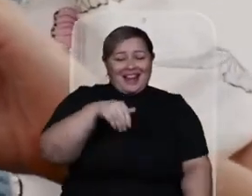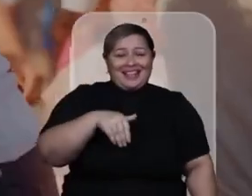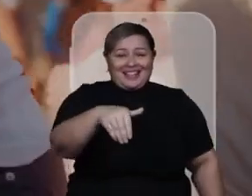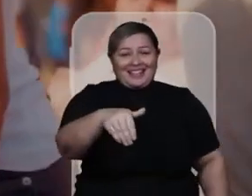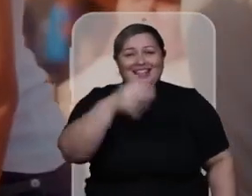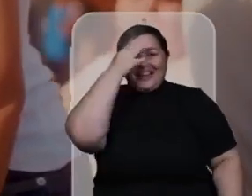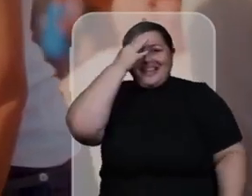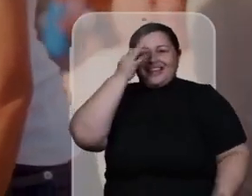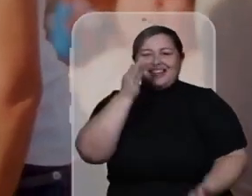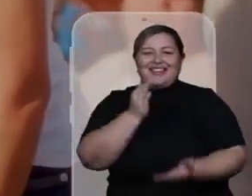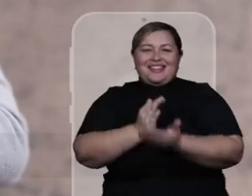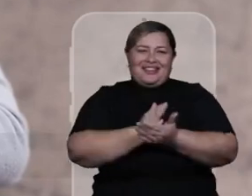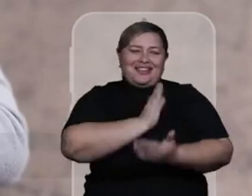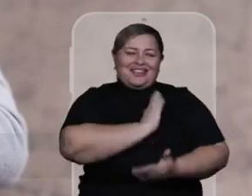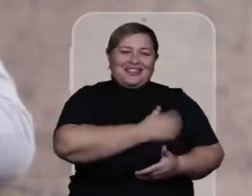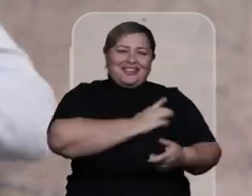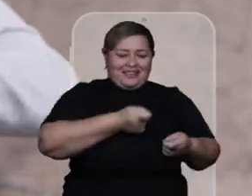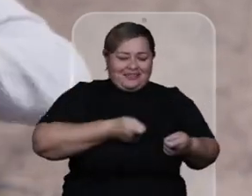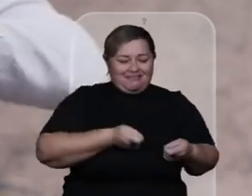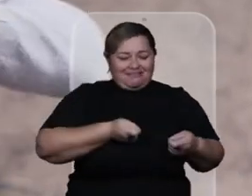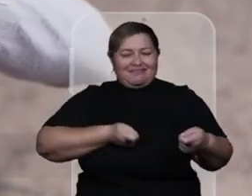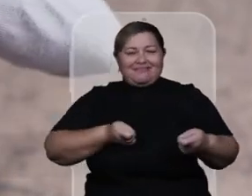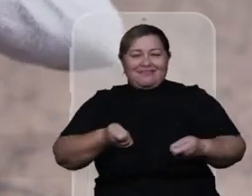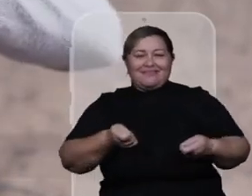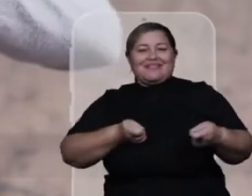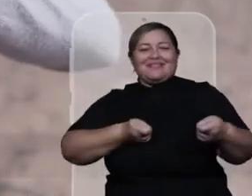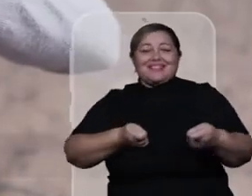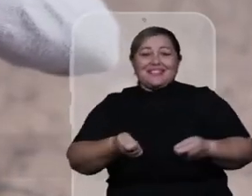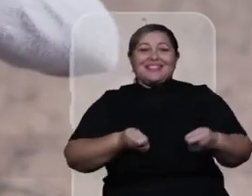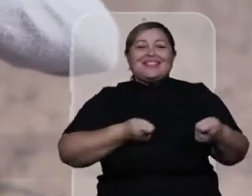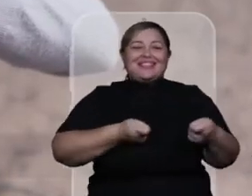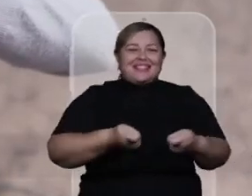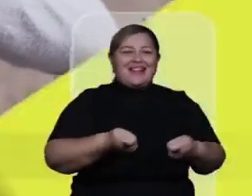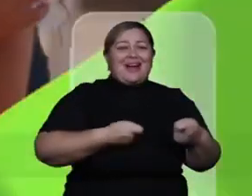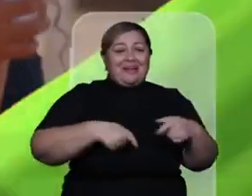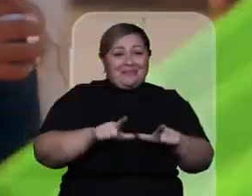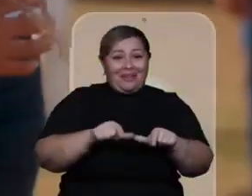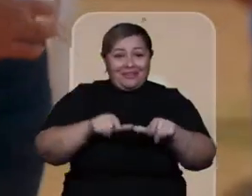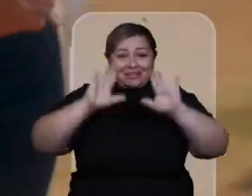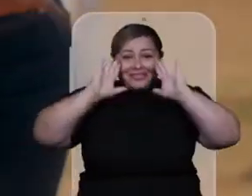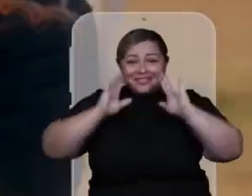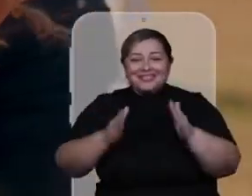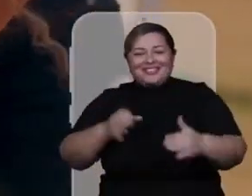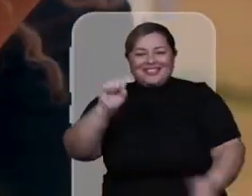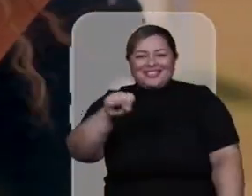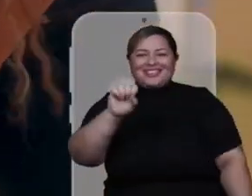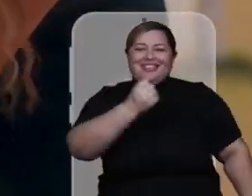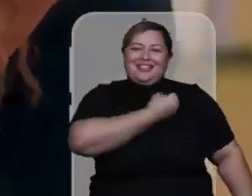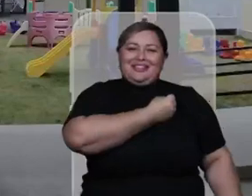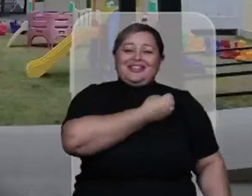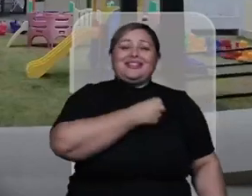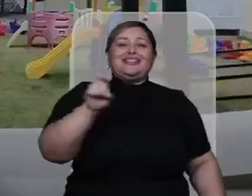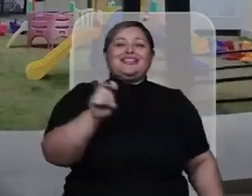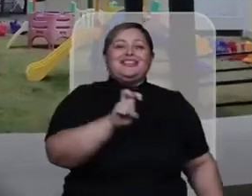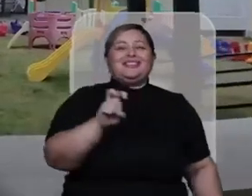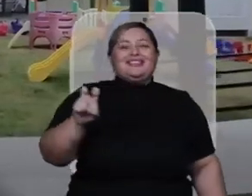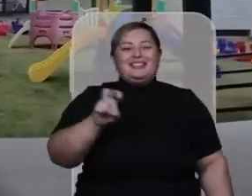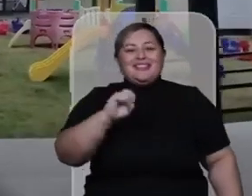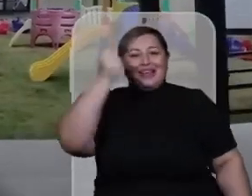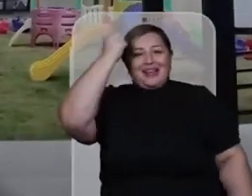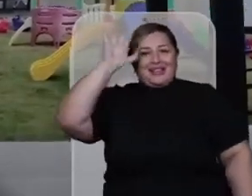Suelen nessa eleição, minha fé comanda o coração. Sou Bauru, sou sim,